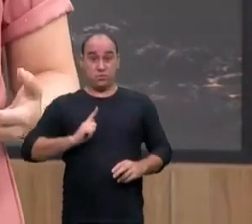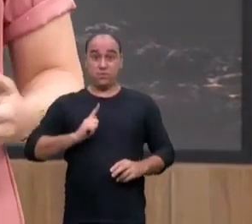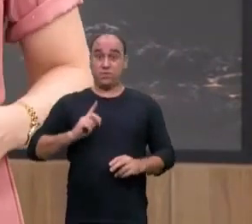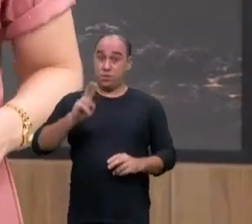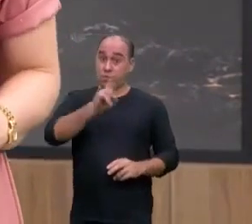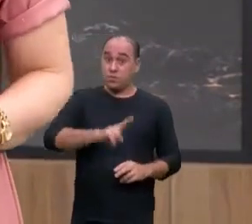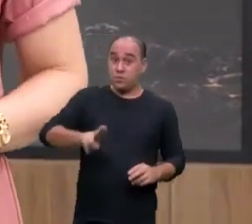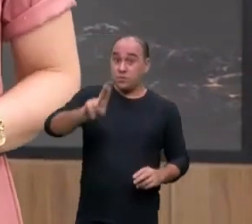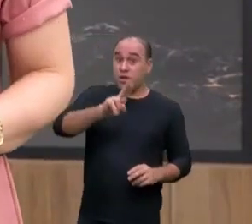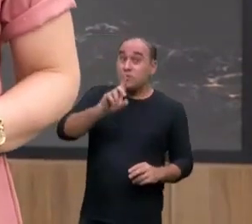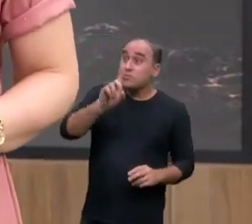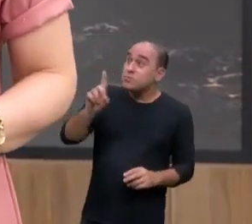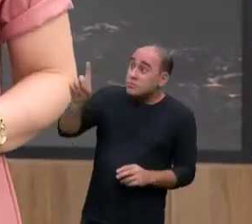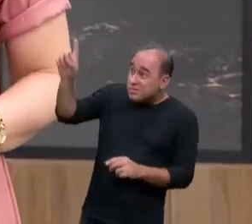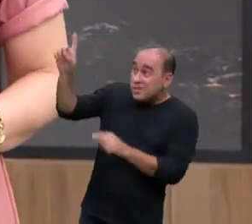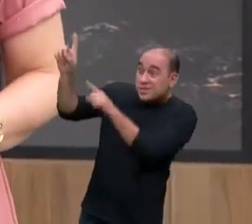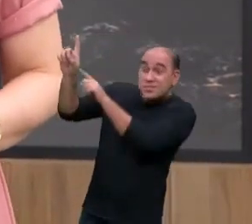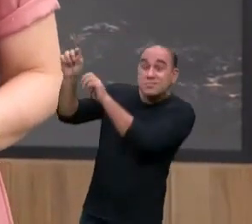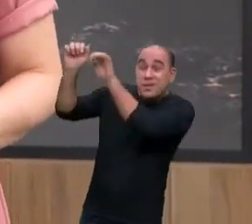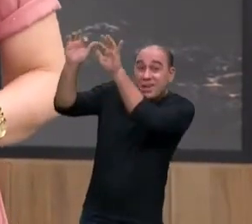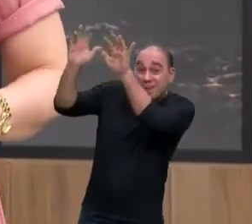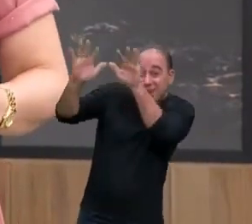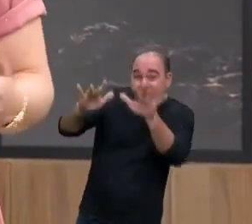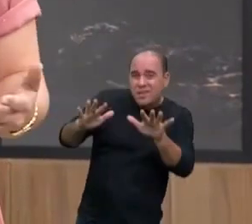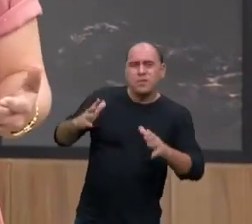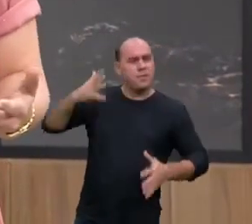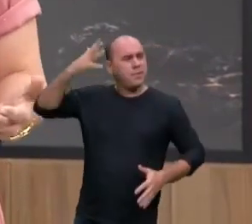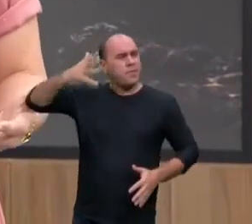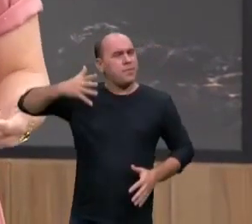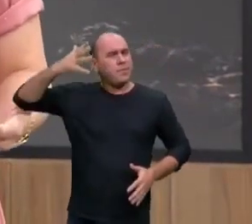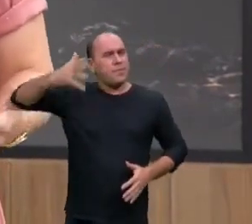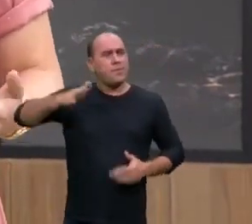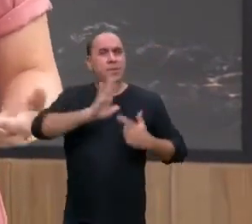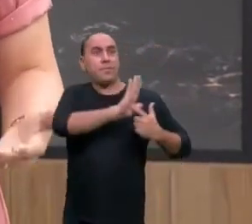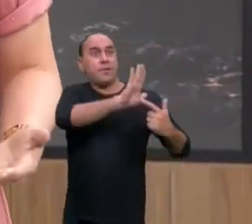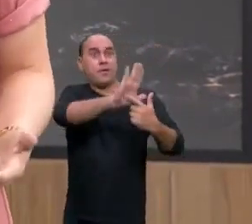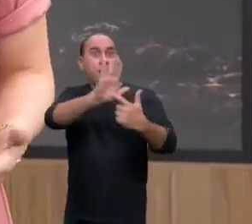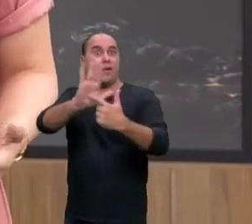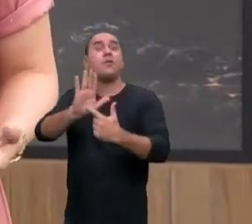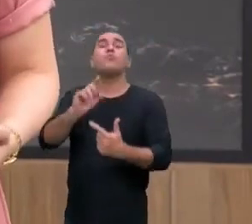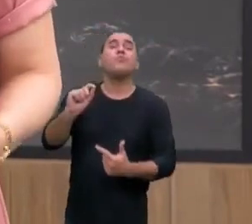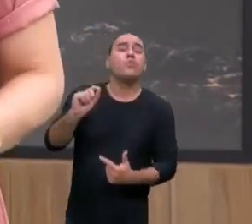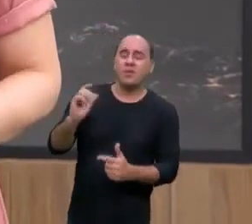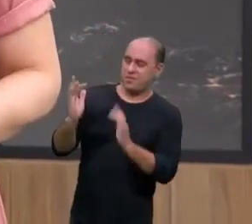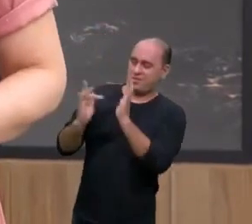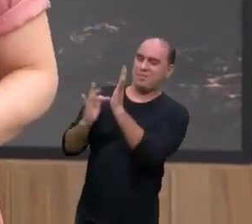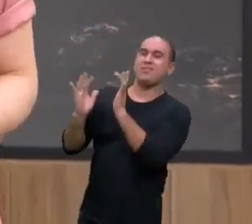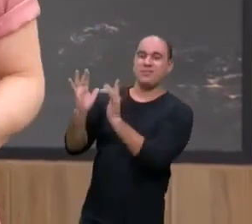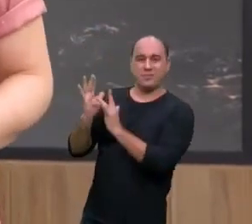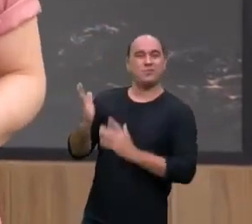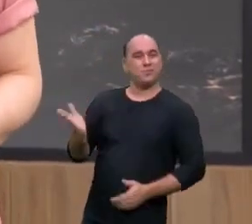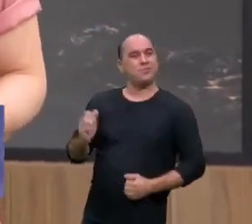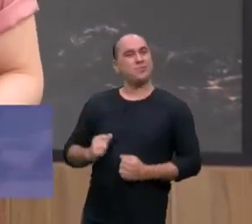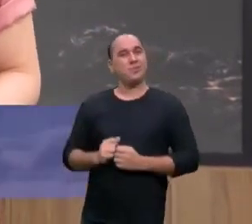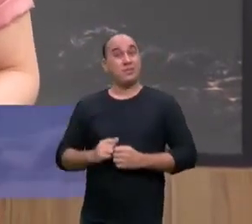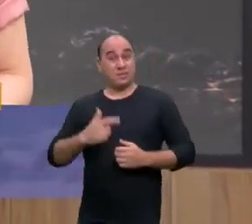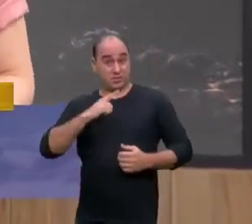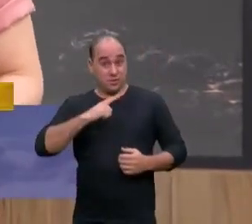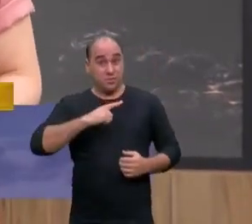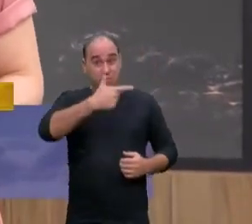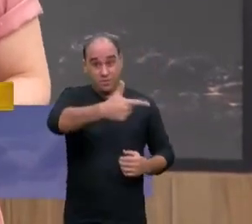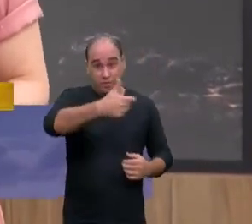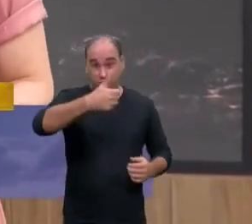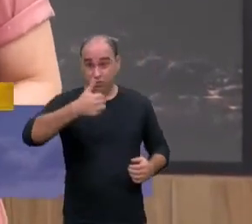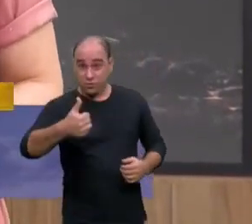sido usado por Deus para nos ensinar sobre esse livro da Bíblia cheio de revelações de Cristo para todos nós queremos 21 encontros